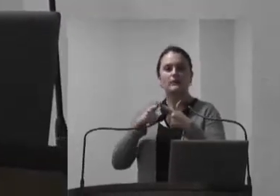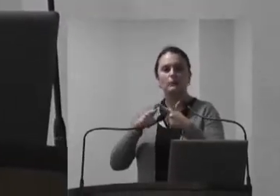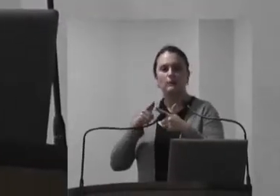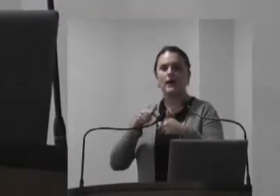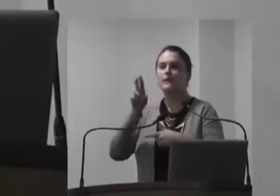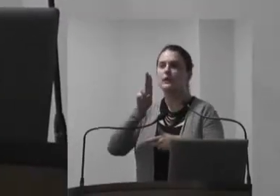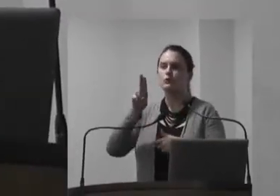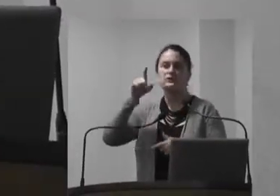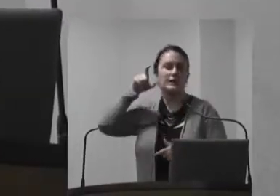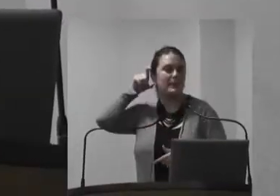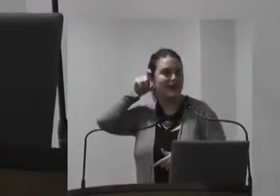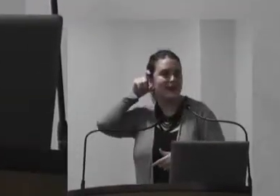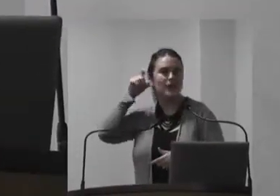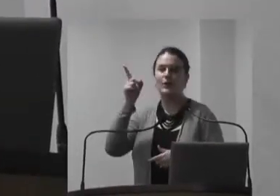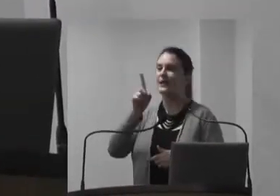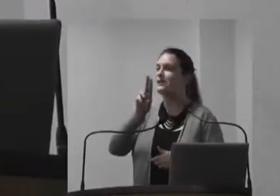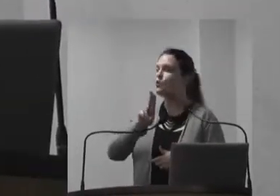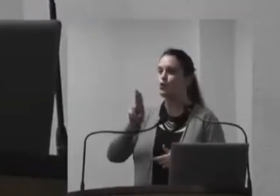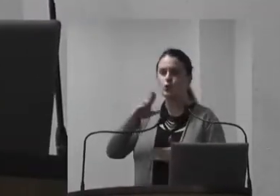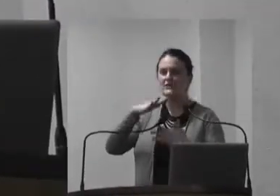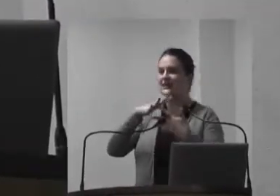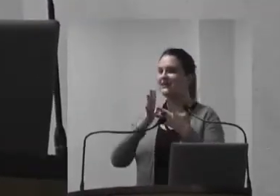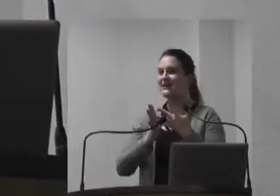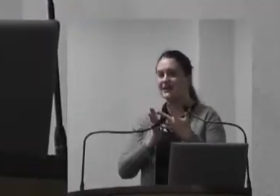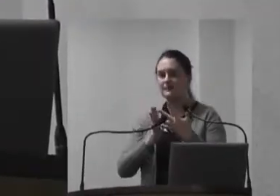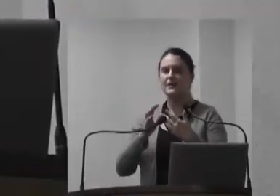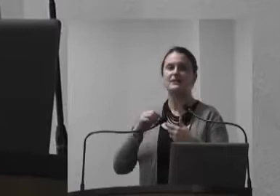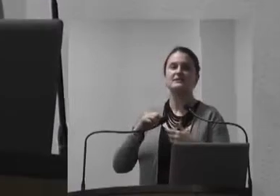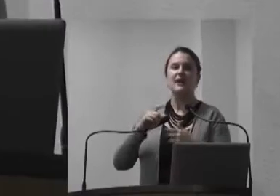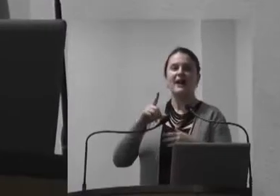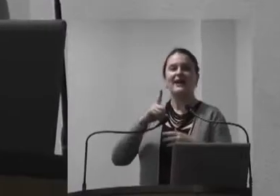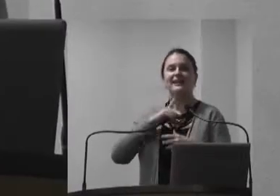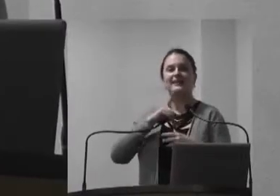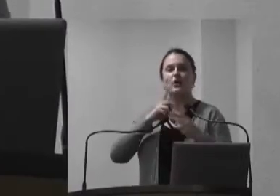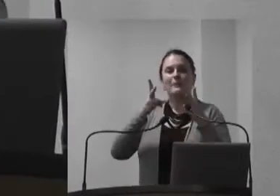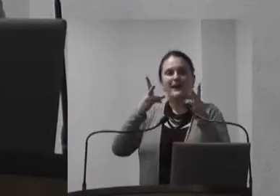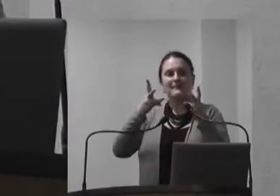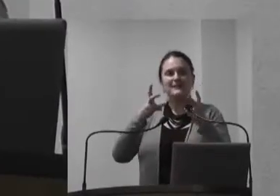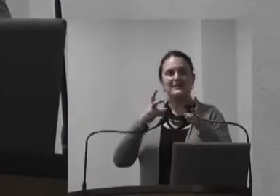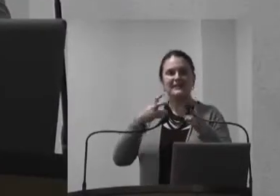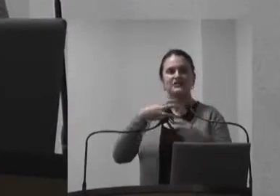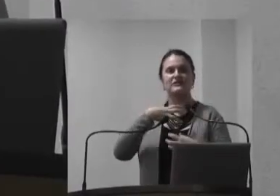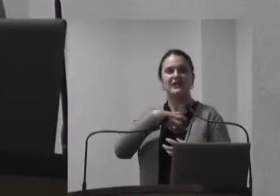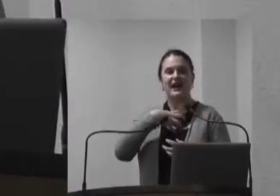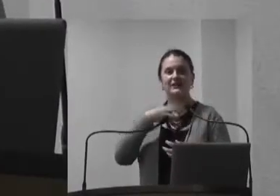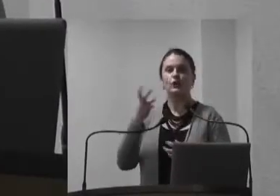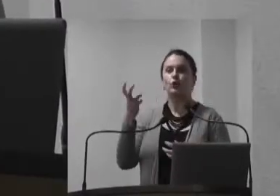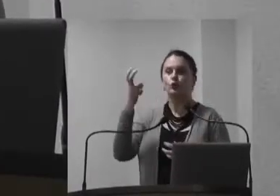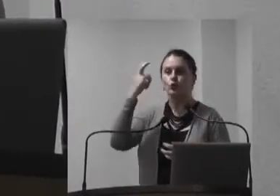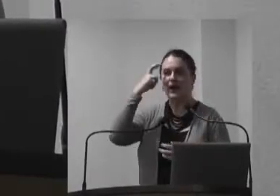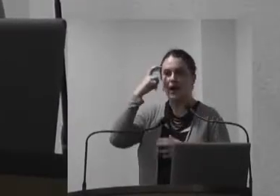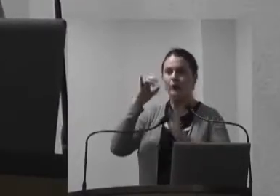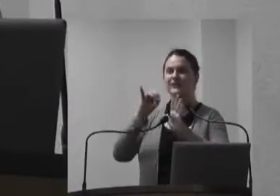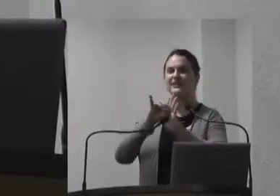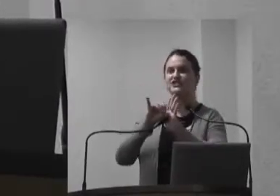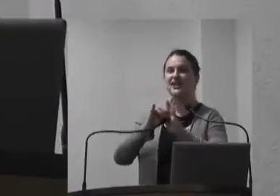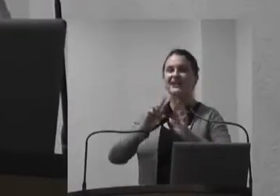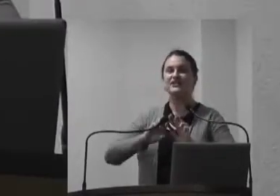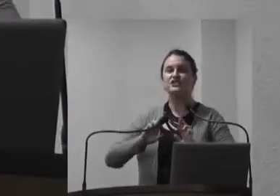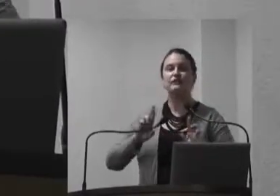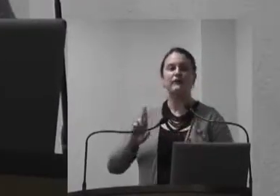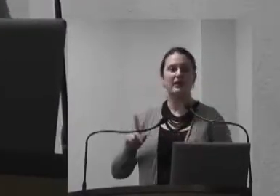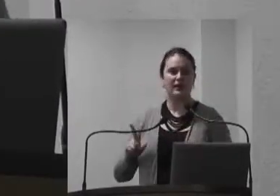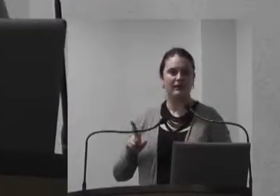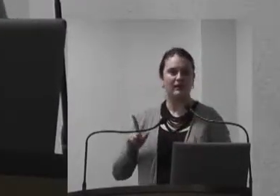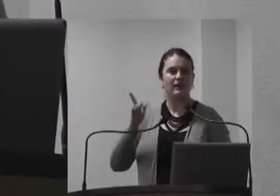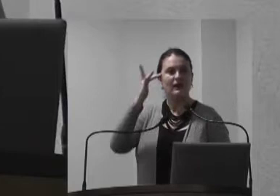audição, né? Ela tem um problema, ela usa aparelho, ela não usa Libras, ela tem uma representatividade cultural,